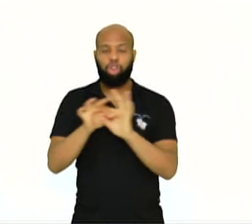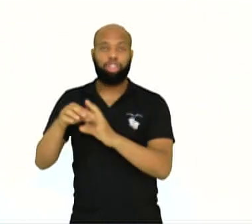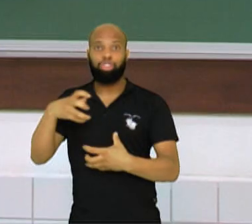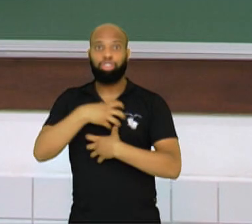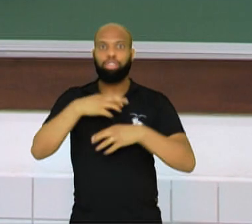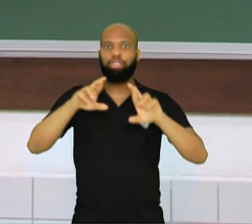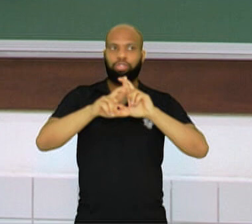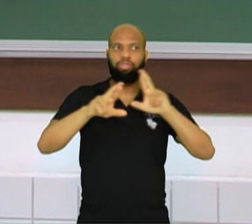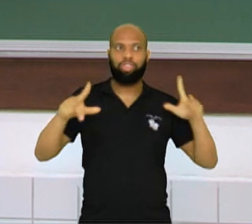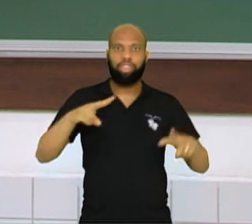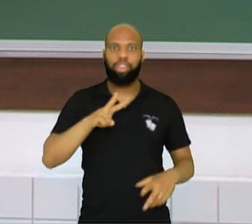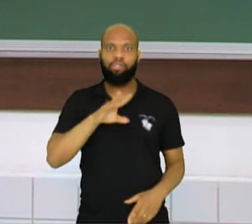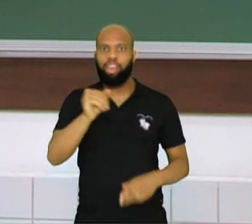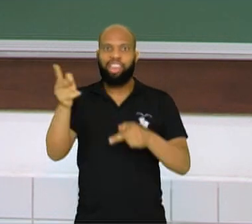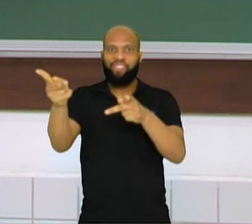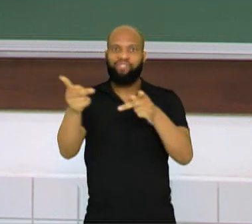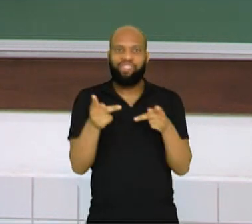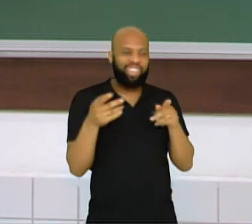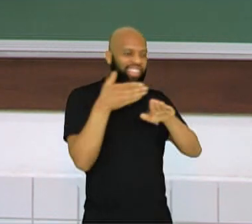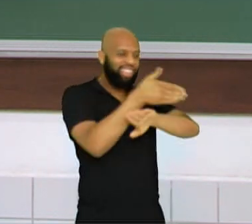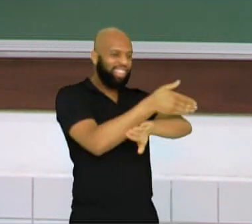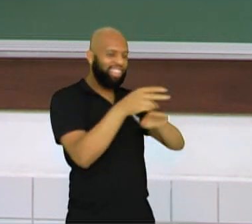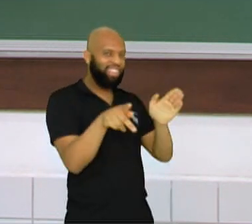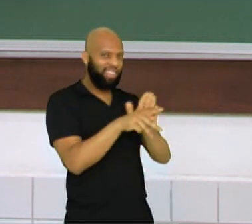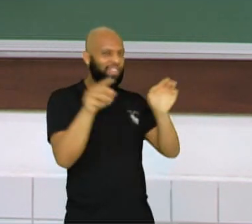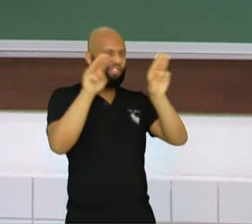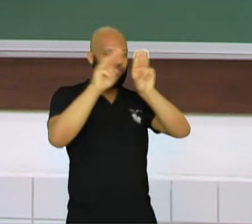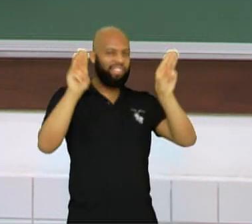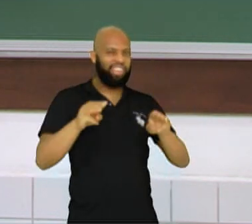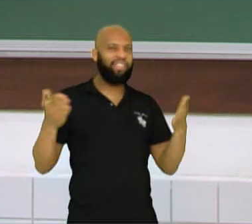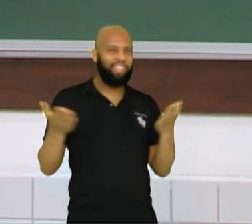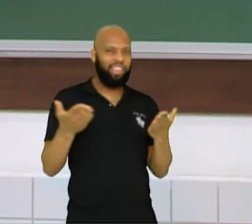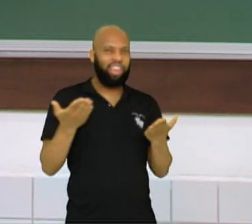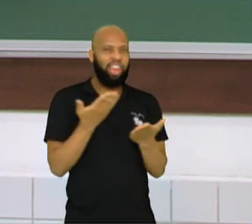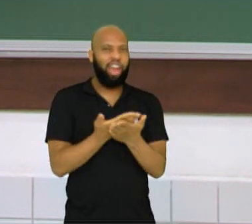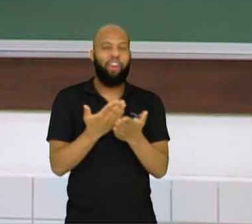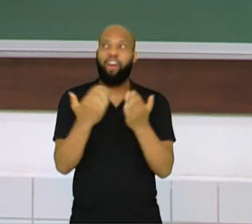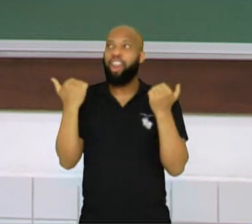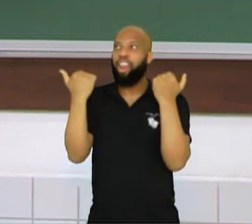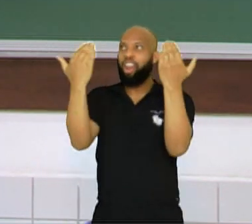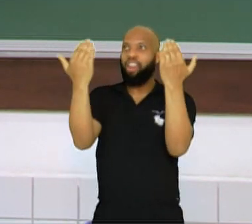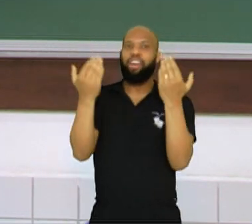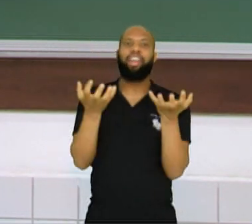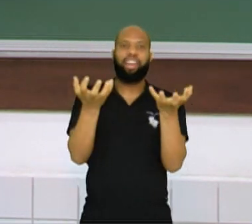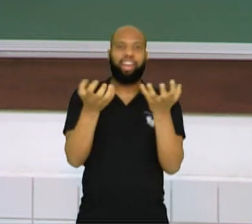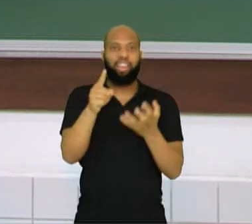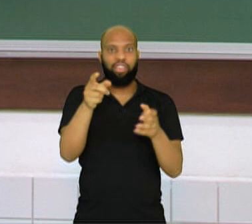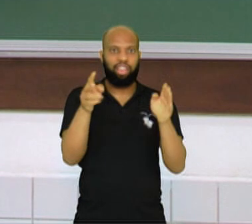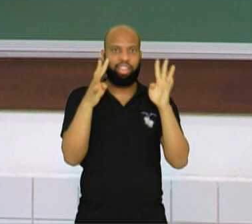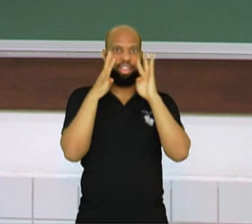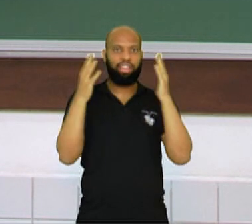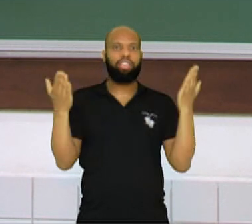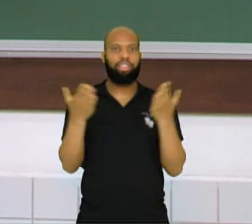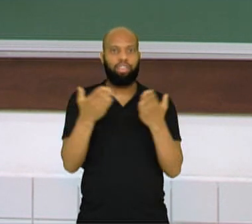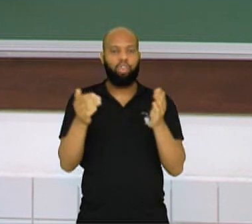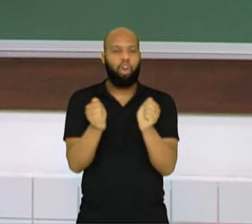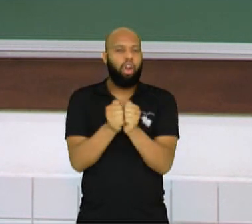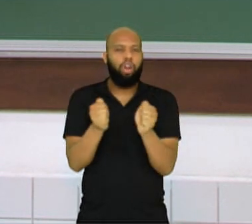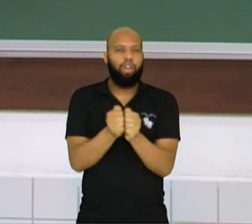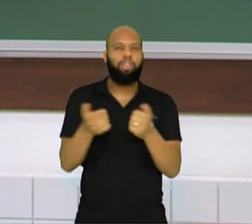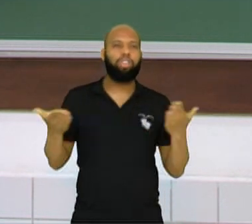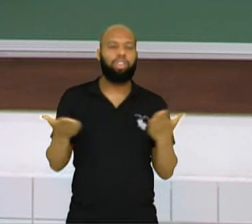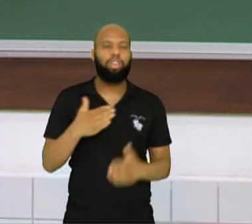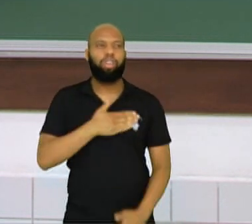diferente. A gente vai visitar esse museu. Essa é uma aula externa, quero que vocês prestem atenção e vejam